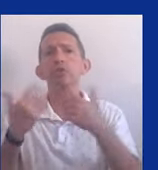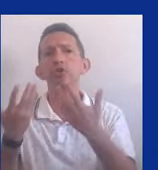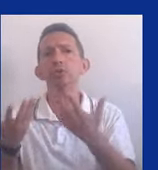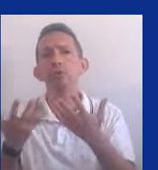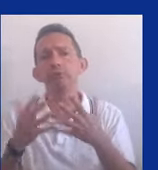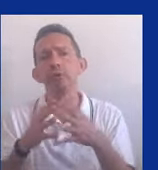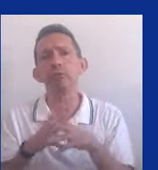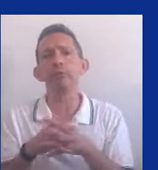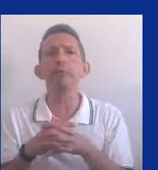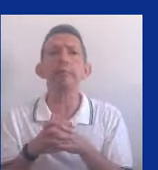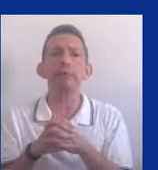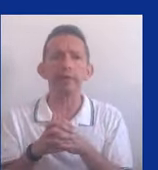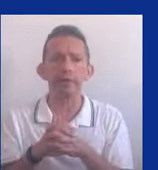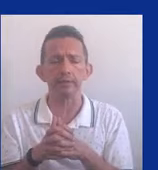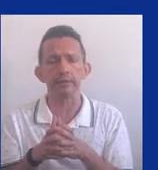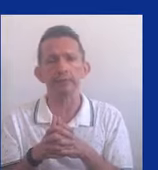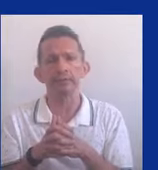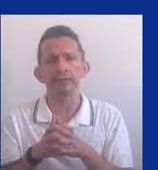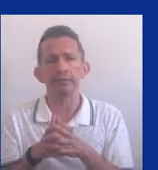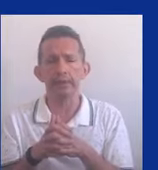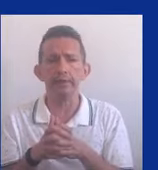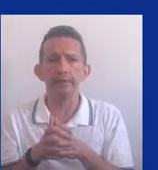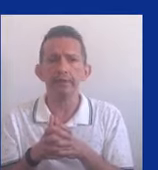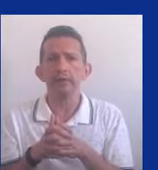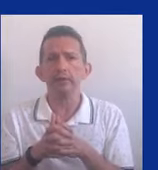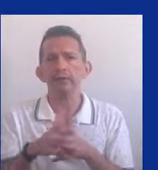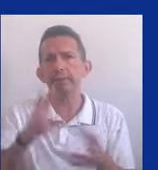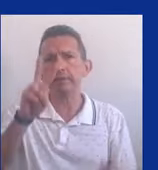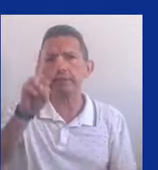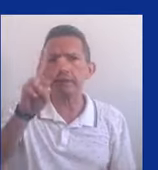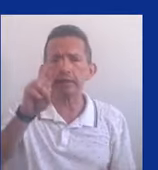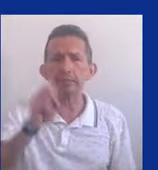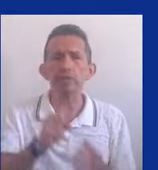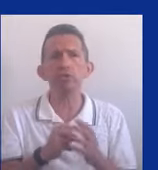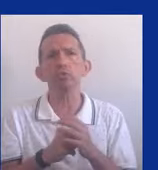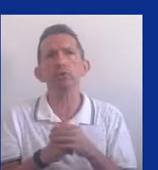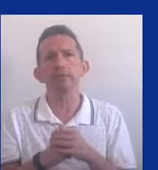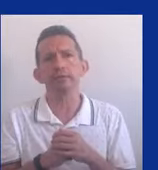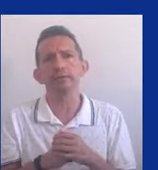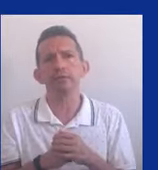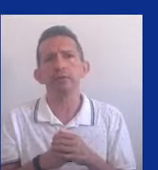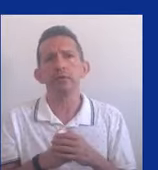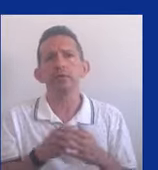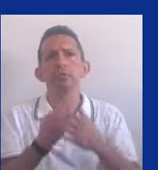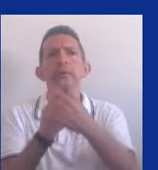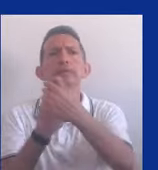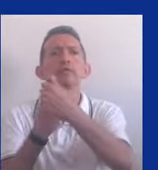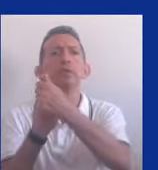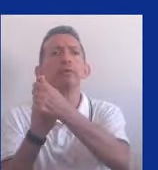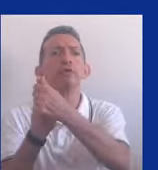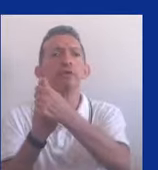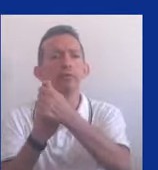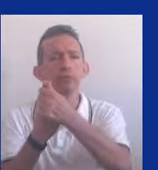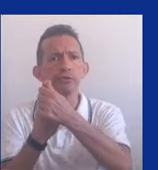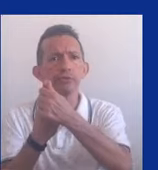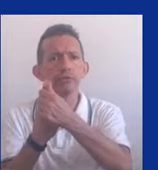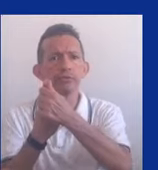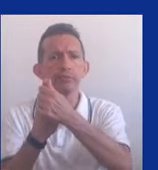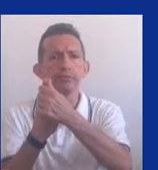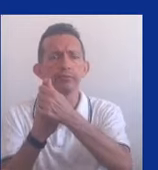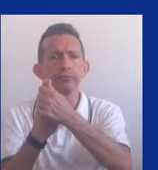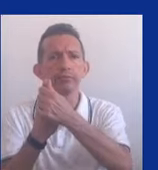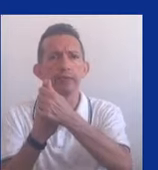elas não são constituídas por membranas. Tá? Você vai pensar basicamente em duas. Tu pensa nos